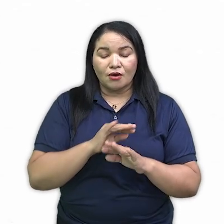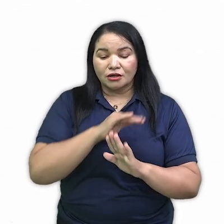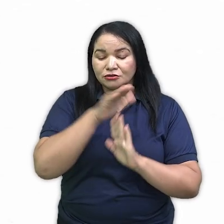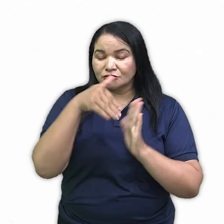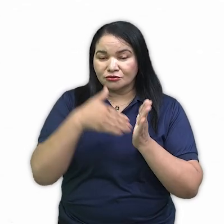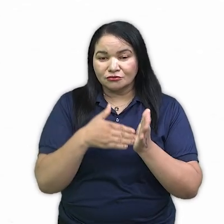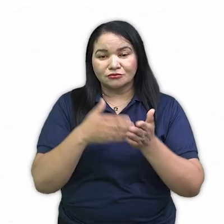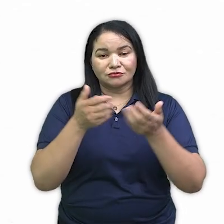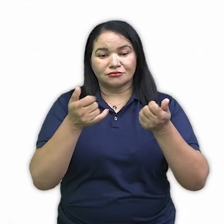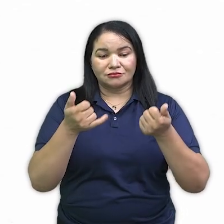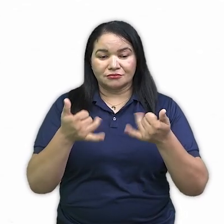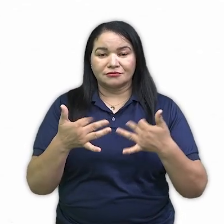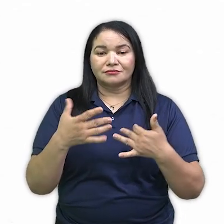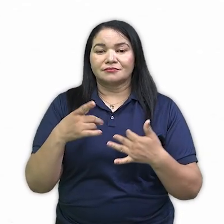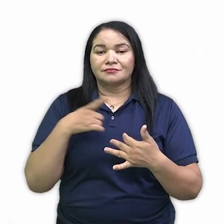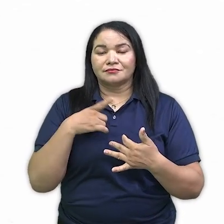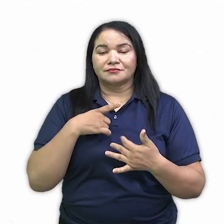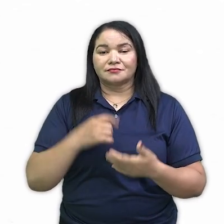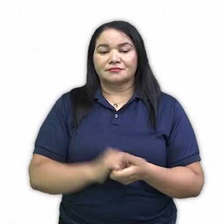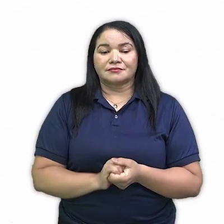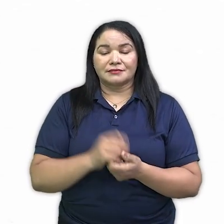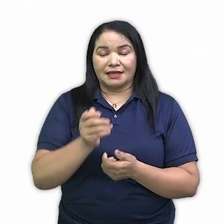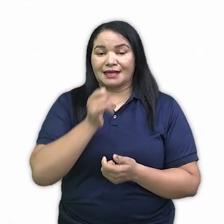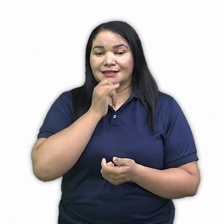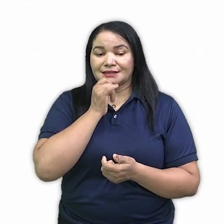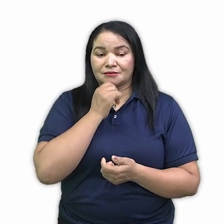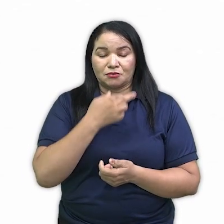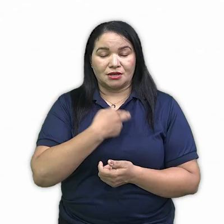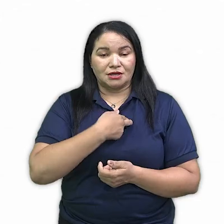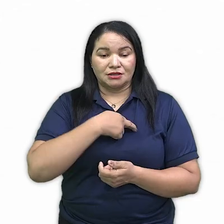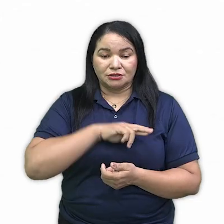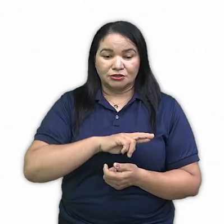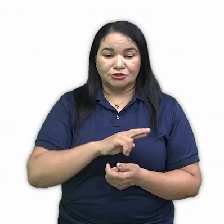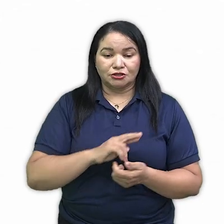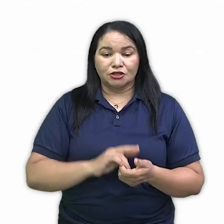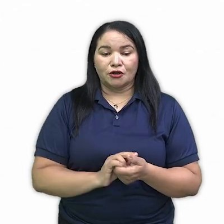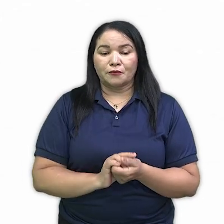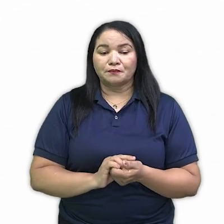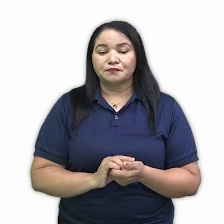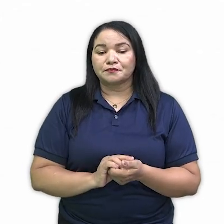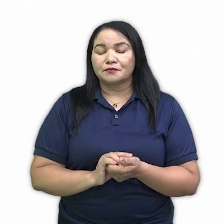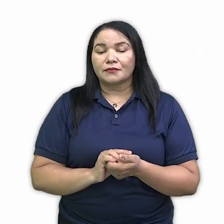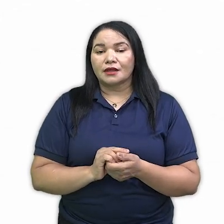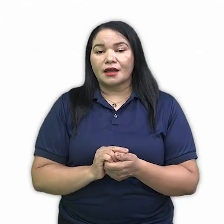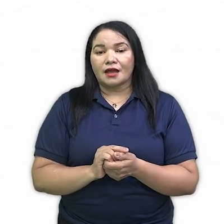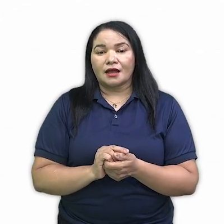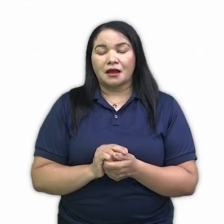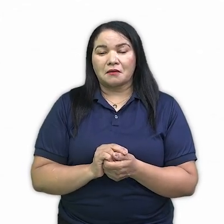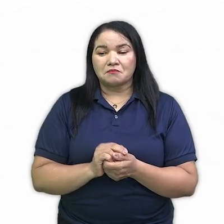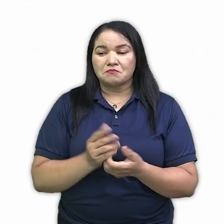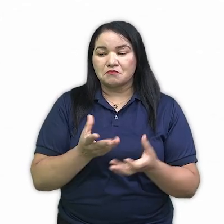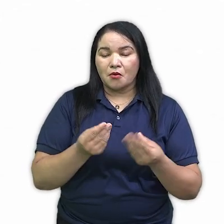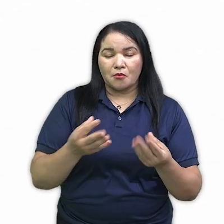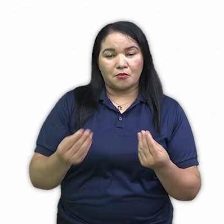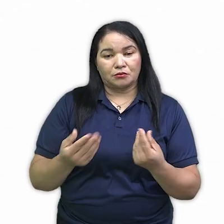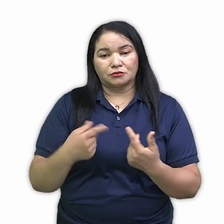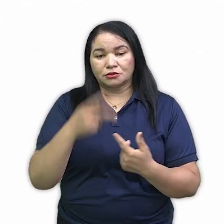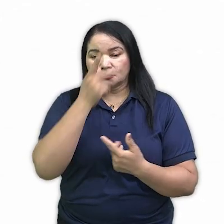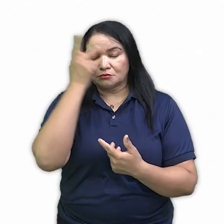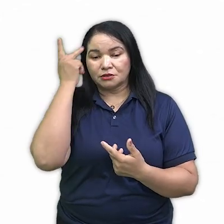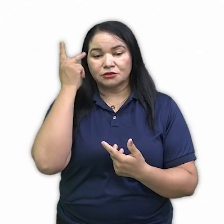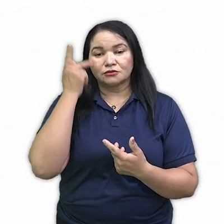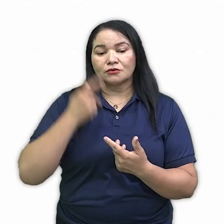tudo isso aí, tá bom? As religiões, elas desempenham para um grande número de